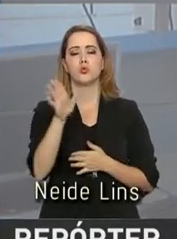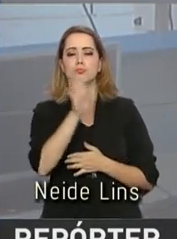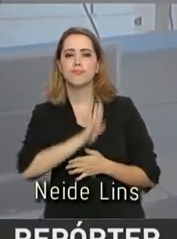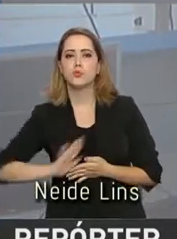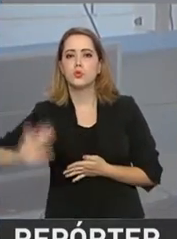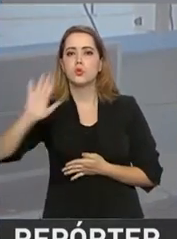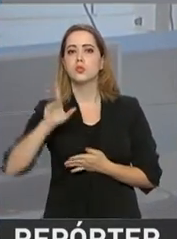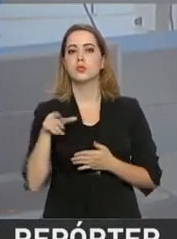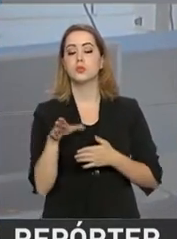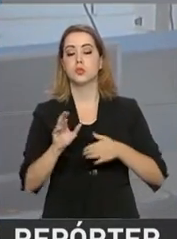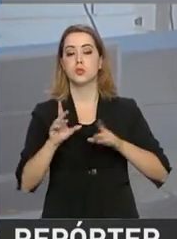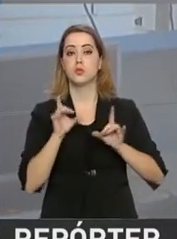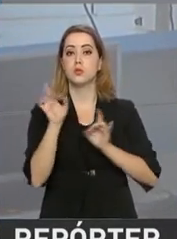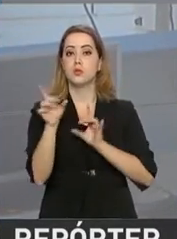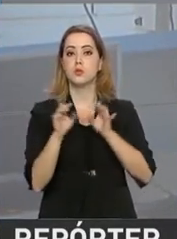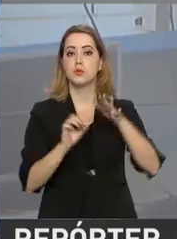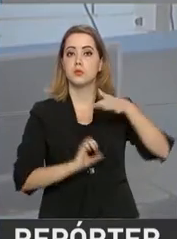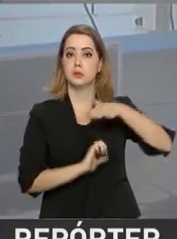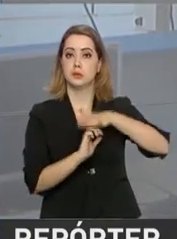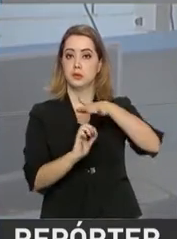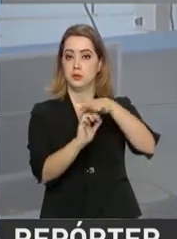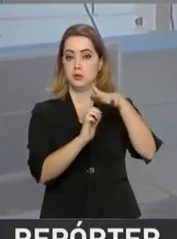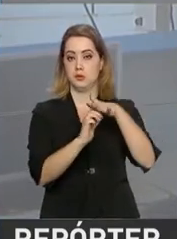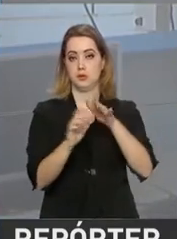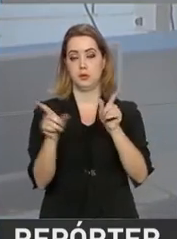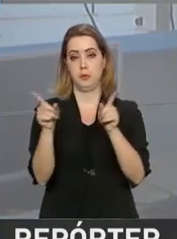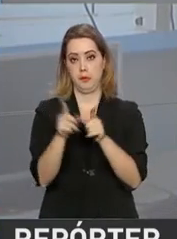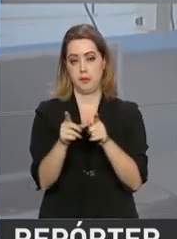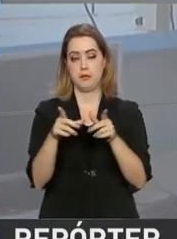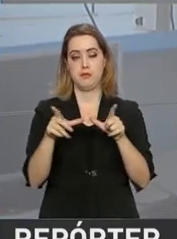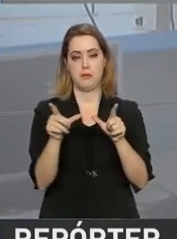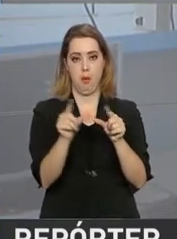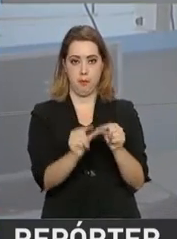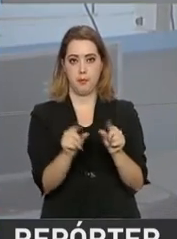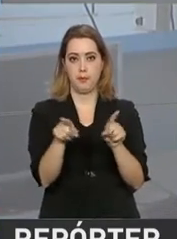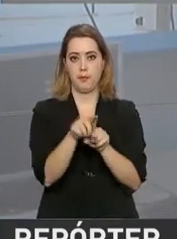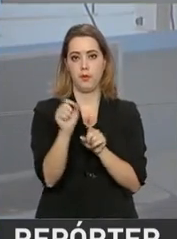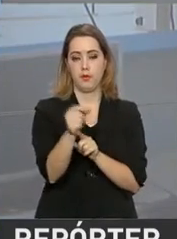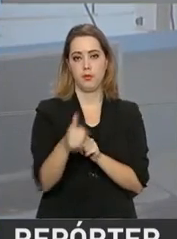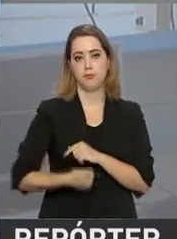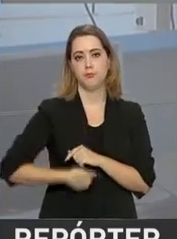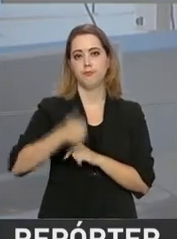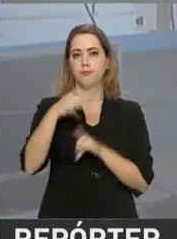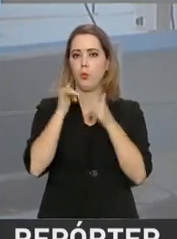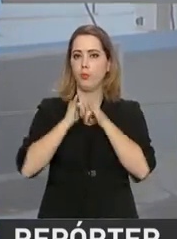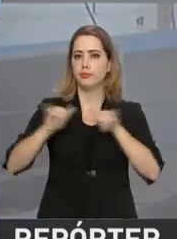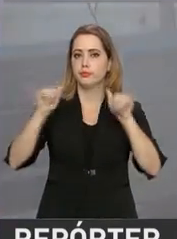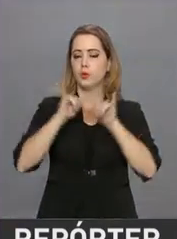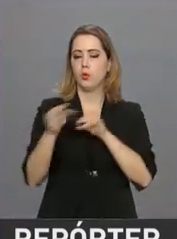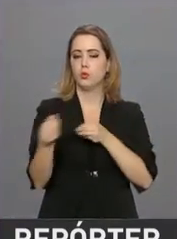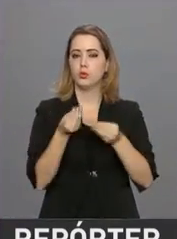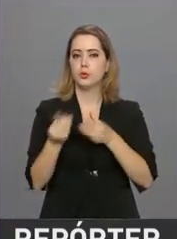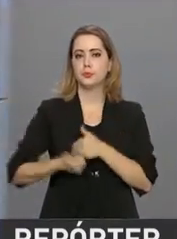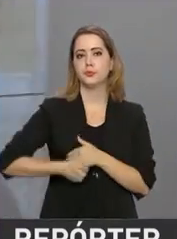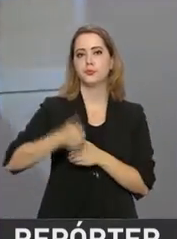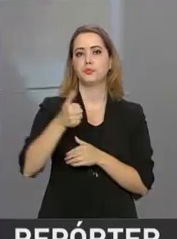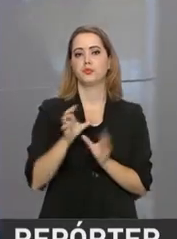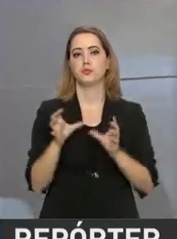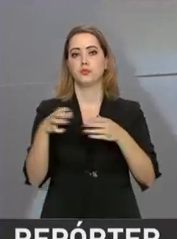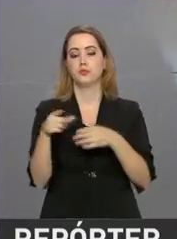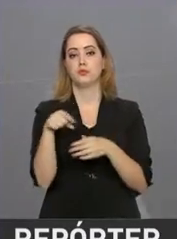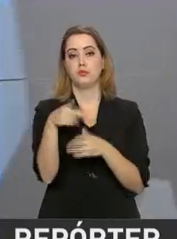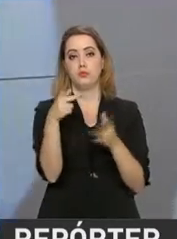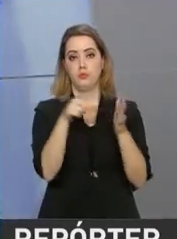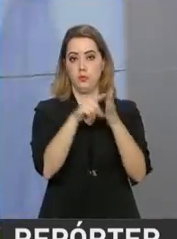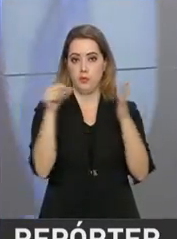micro e pequena empresa o governo vai lançar medidas para melhorar o ambiente de negócios no setor vamos ao vivo ao palácio do planalto conversar com o